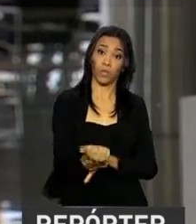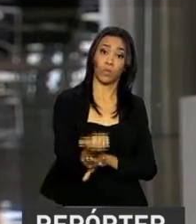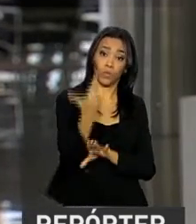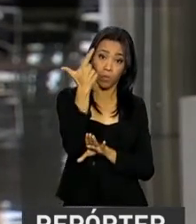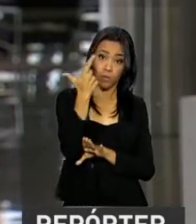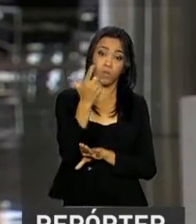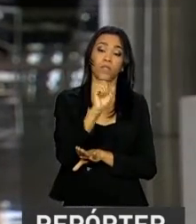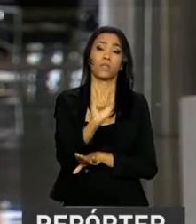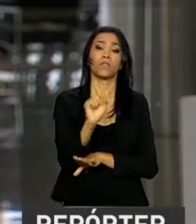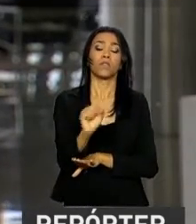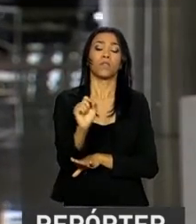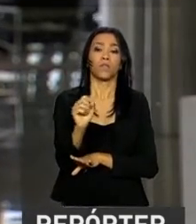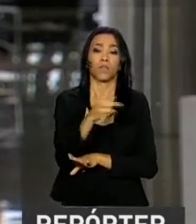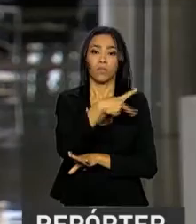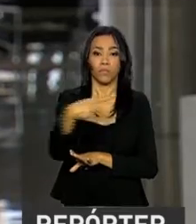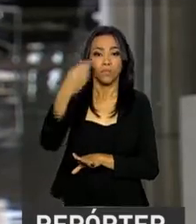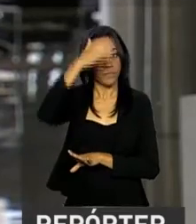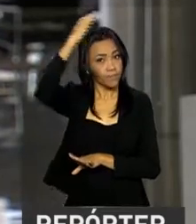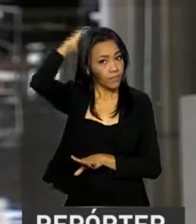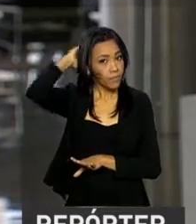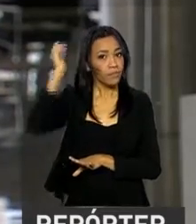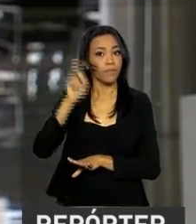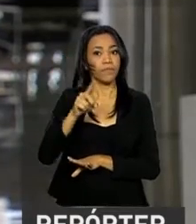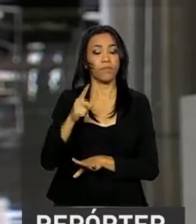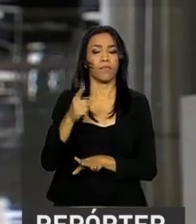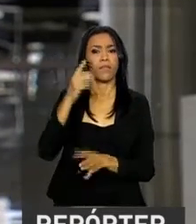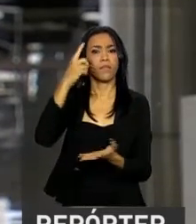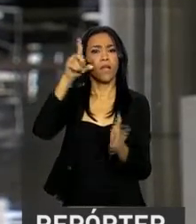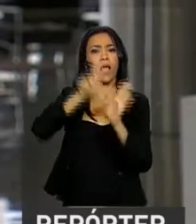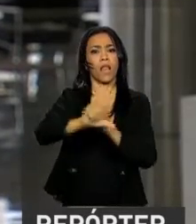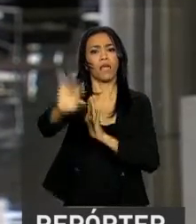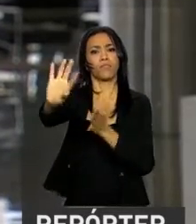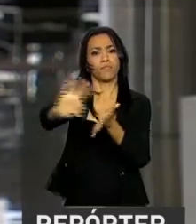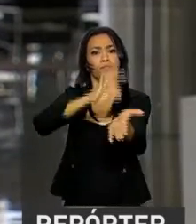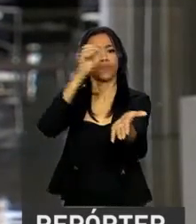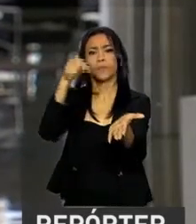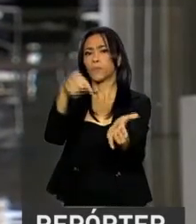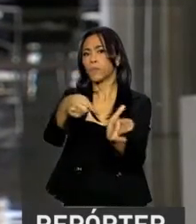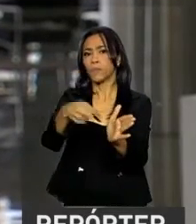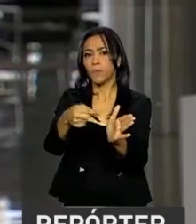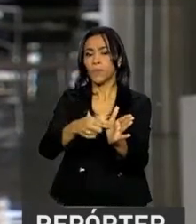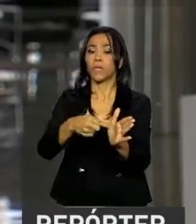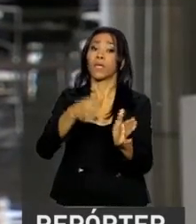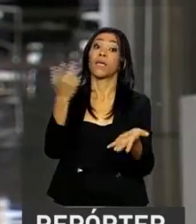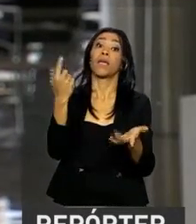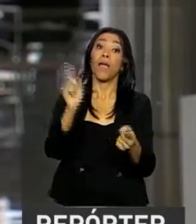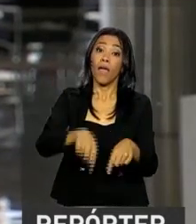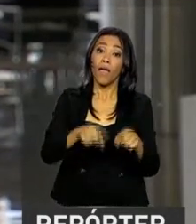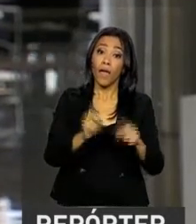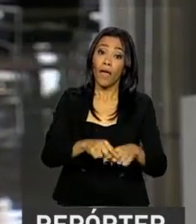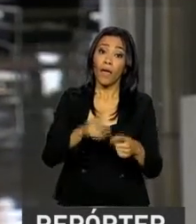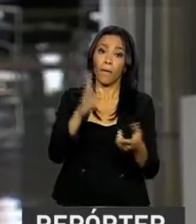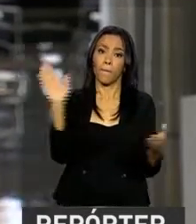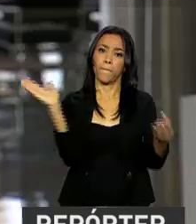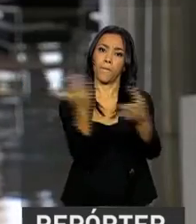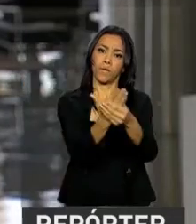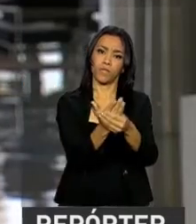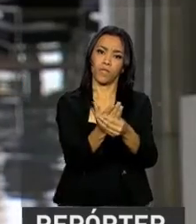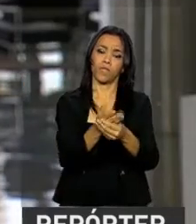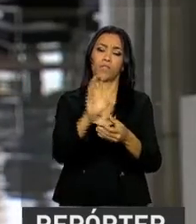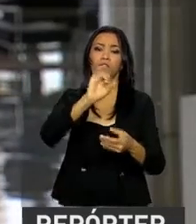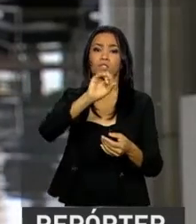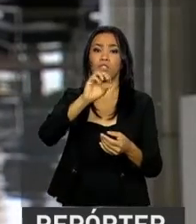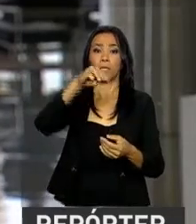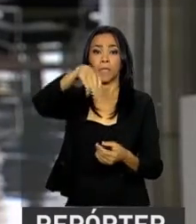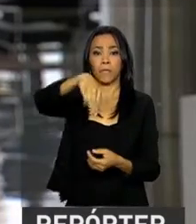Temer, participa da cerimônia de sanção da lei que regulamenta o processo e o julgamento do mandado de injunção